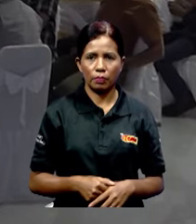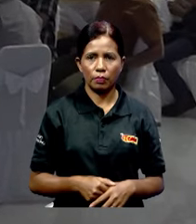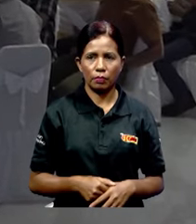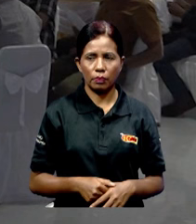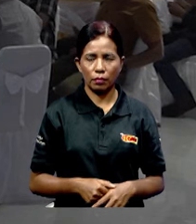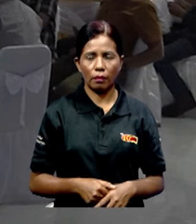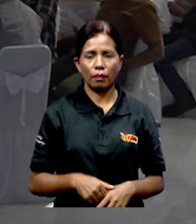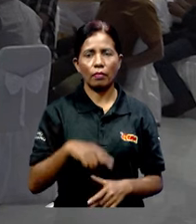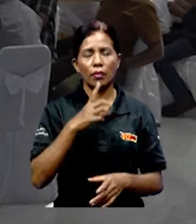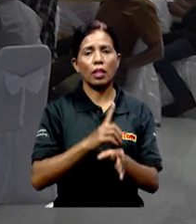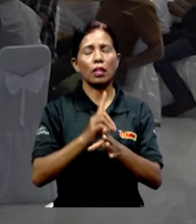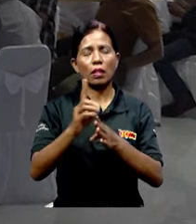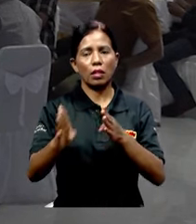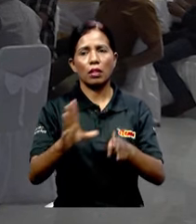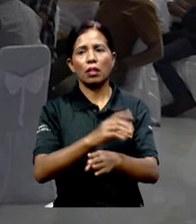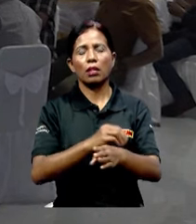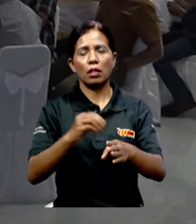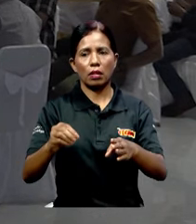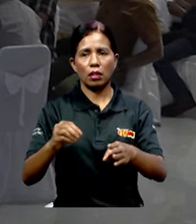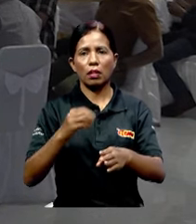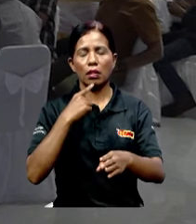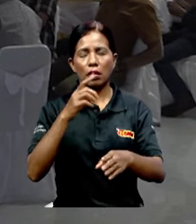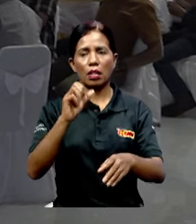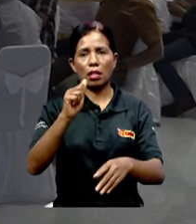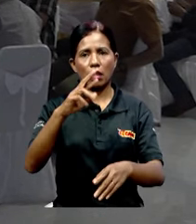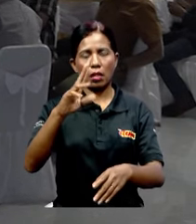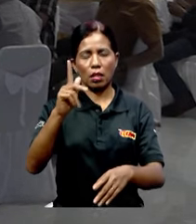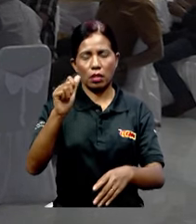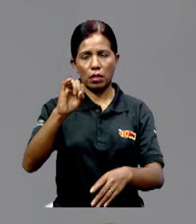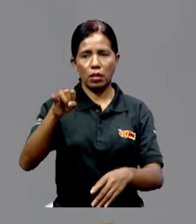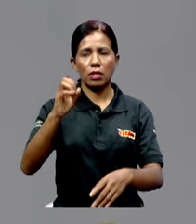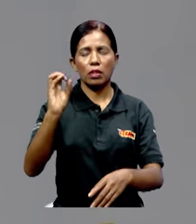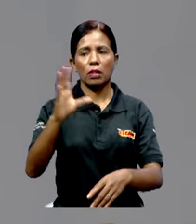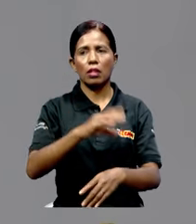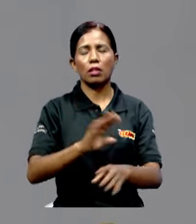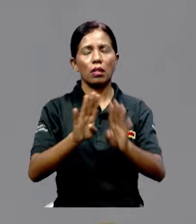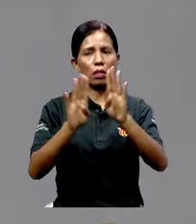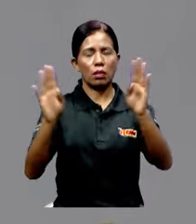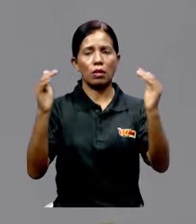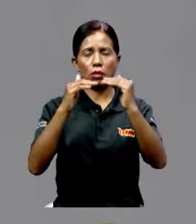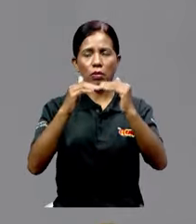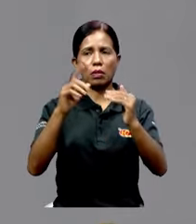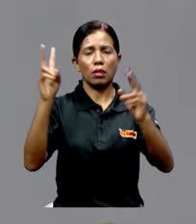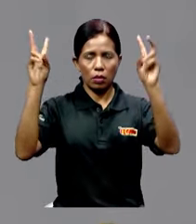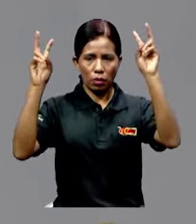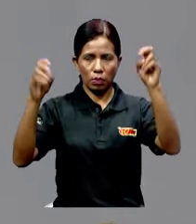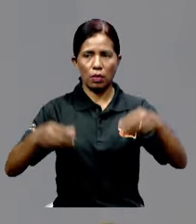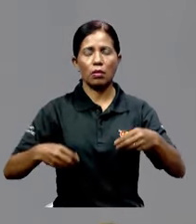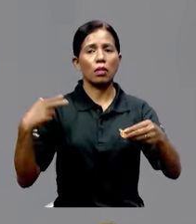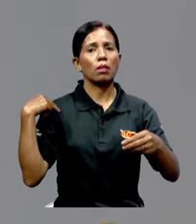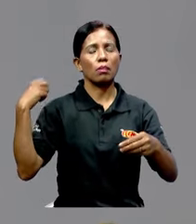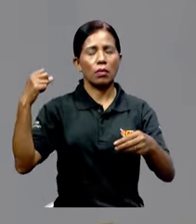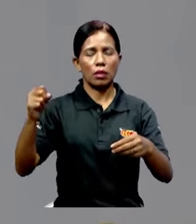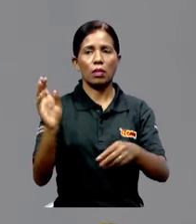Asuntune hatu si direktur eksekutif Tradimes Timor Leste Arkanju da Silva bangira halo abertura ba seminario ida hotema empoderamentu empresa